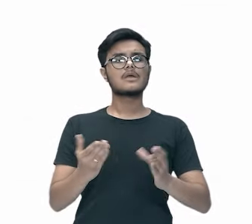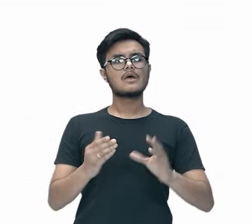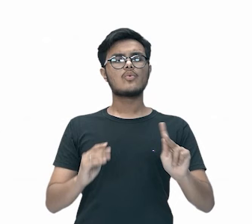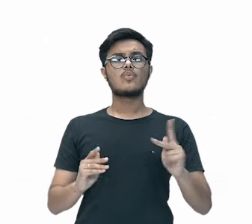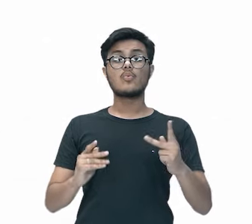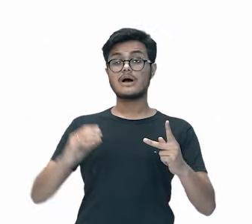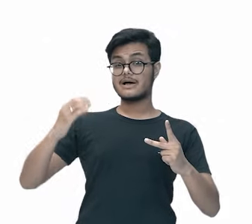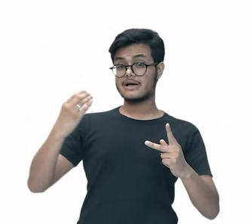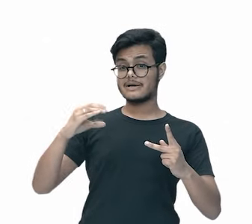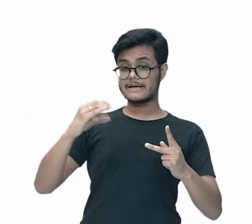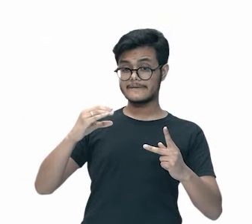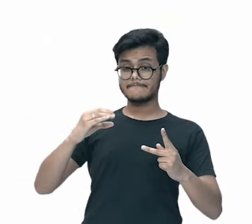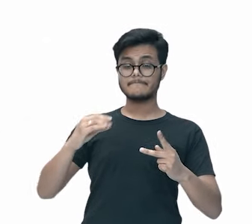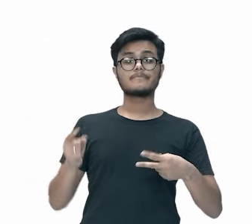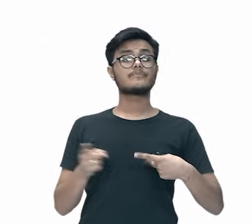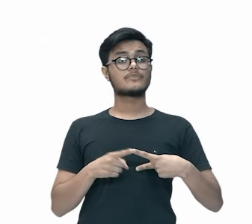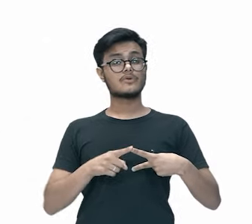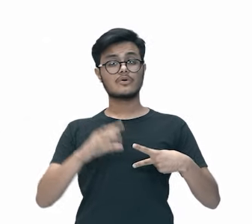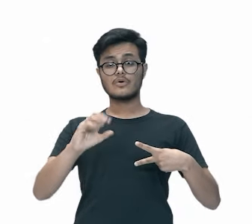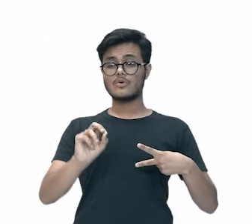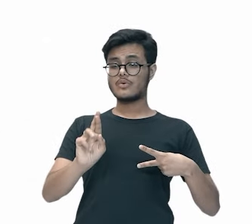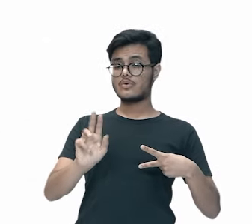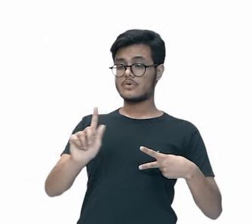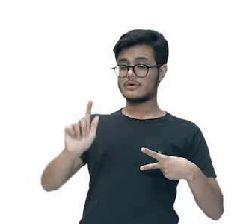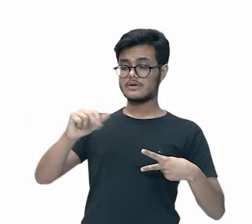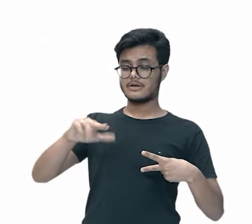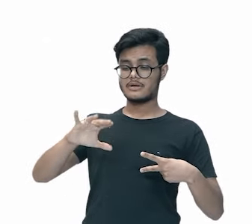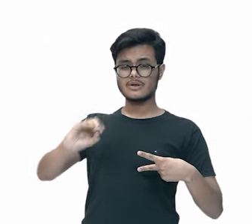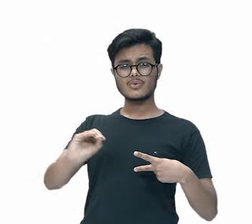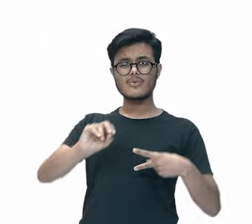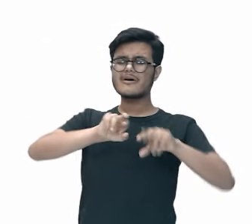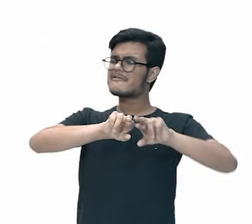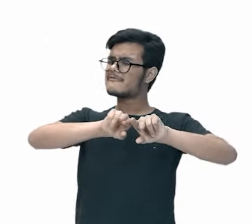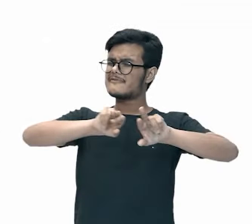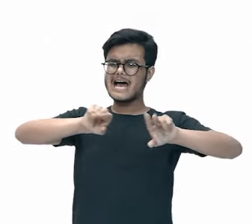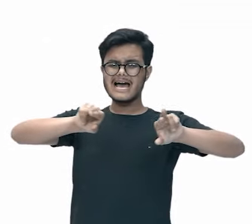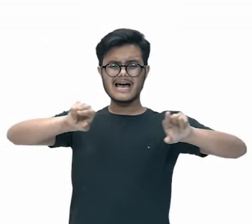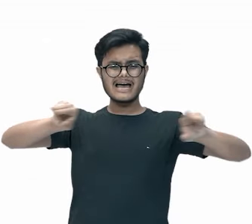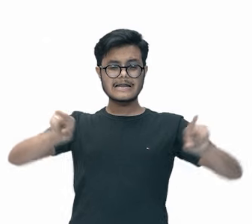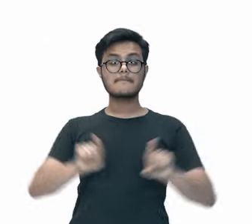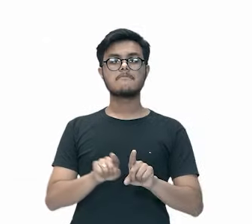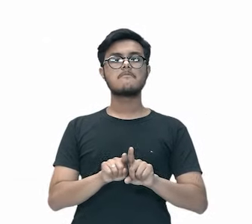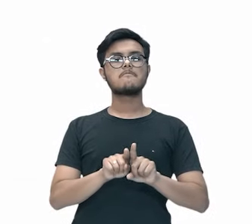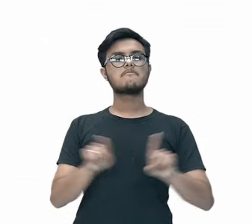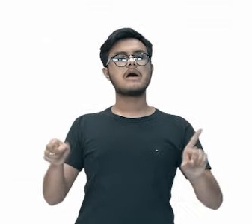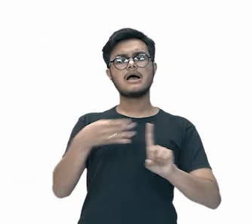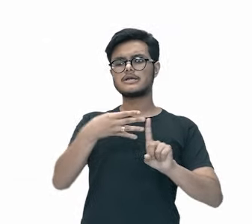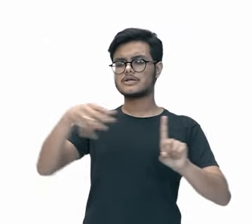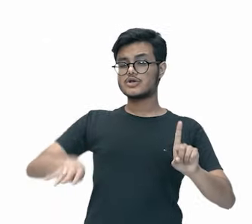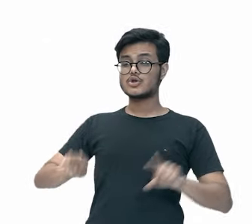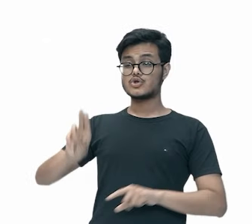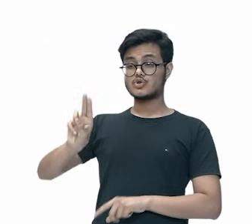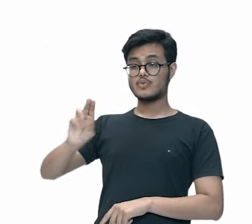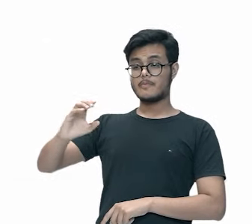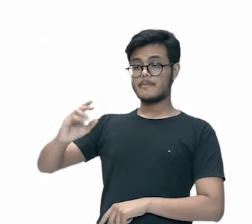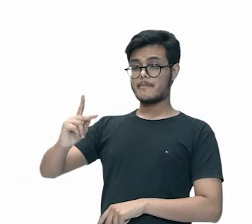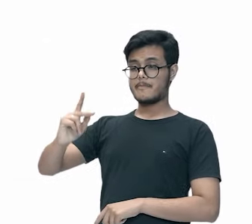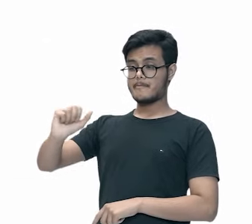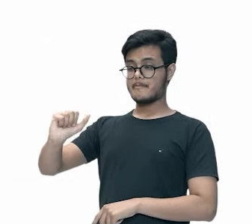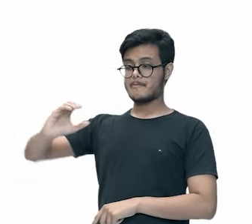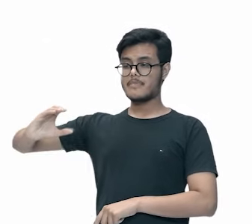orgânicos, eles têm uma infinidade, né? Tem um monte de composto orgânico. E aí a IUPAC, né, ela organizou de uma maneira que a